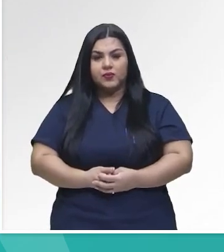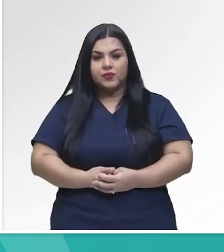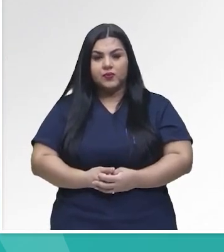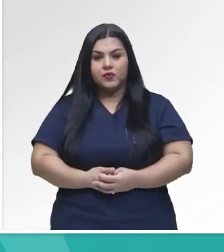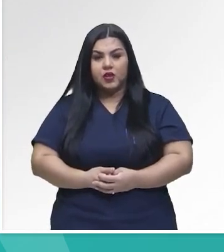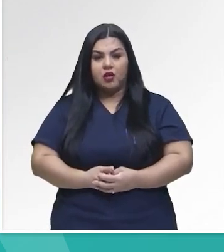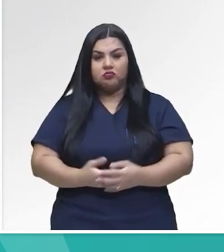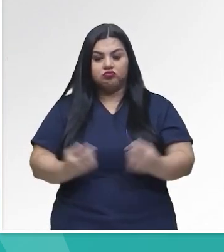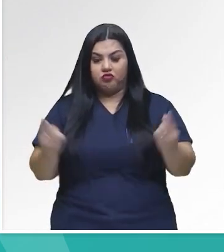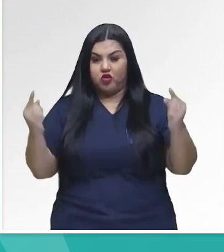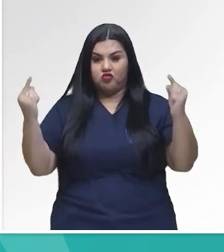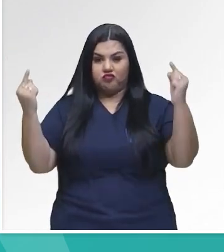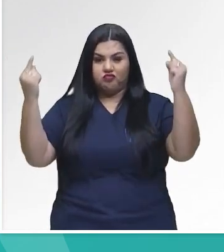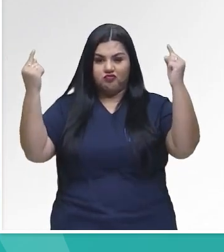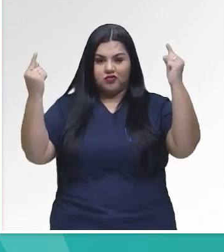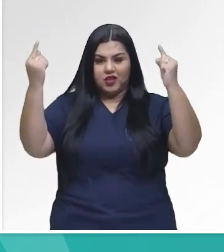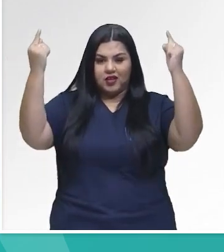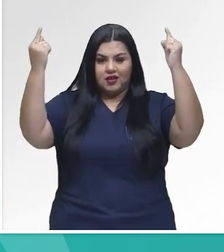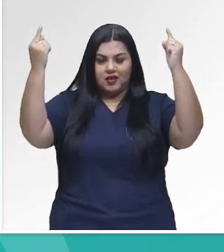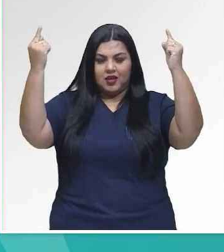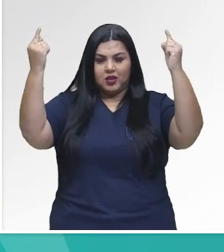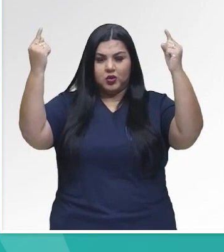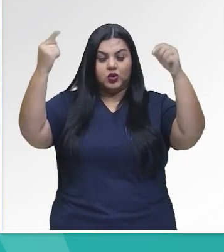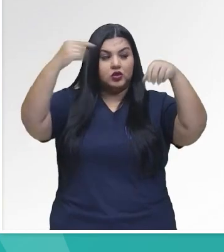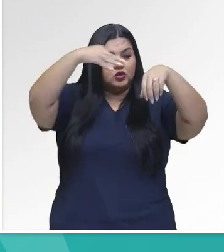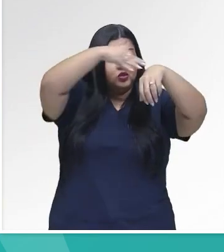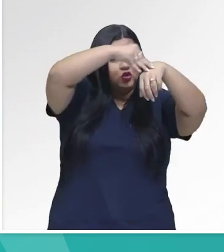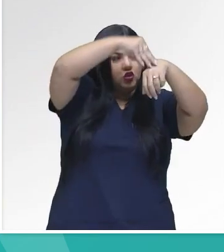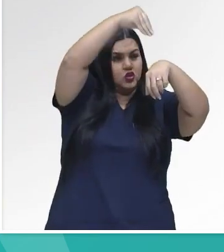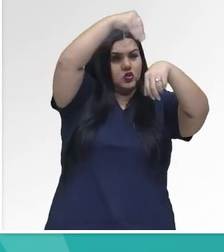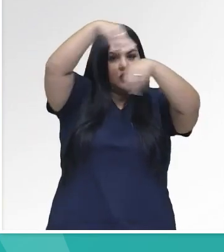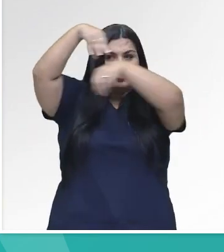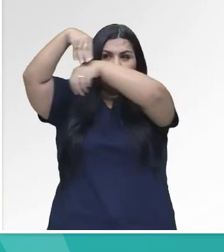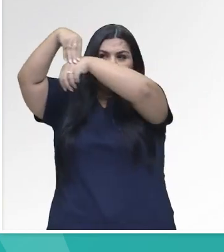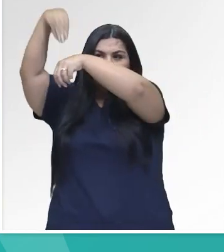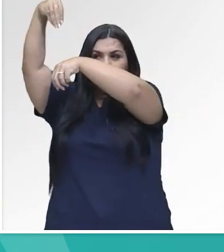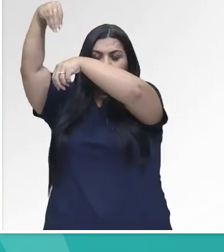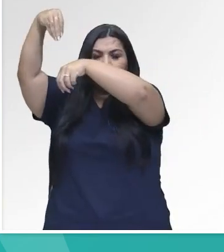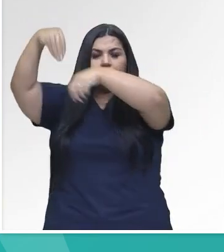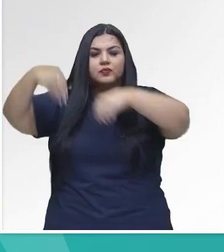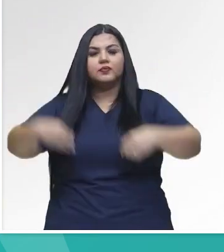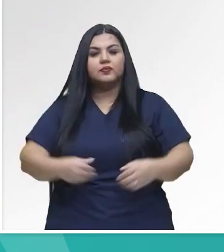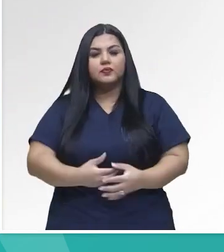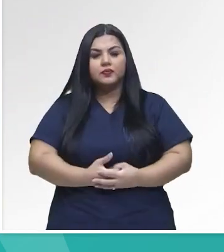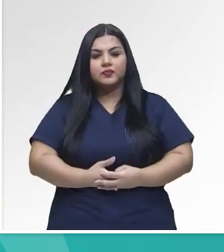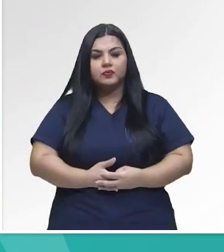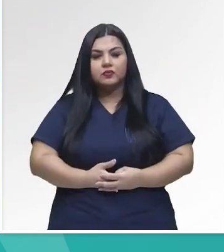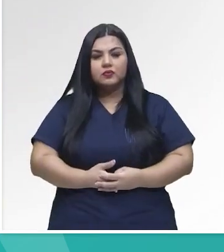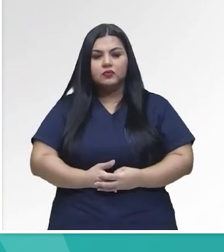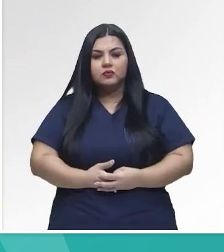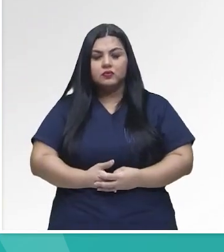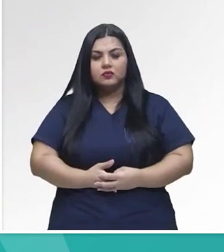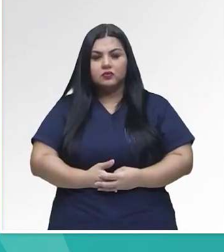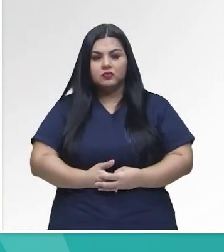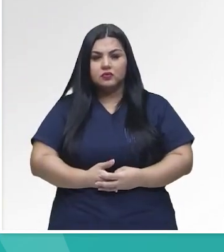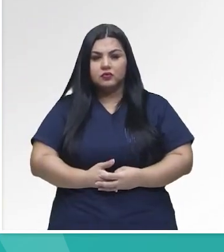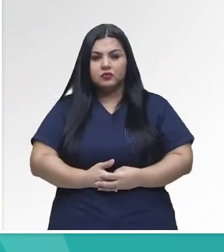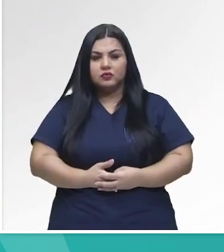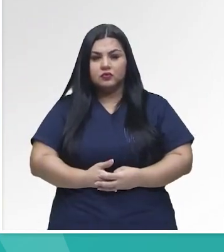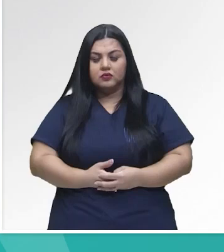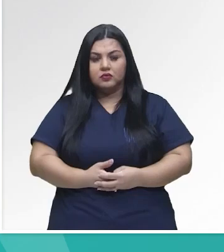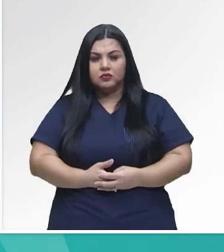posicionar para iniciarmos o jogo. As torres, não esqueçam,